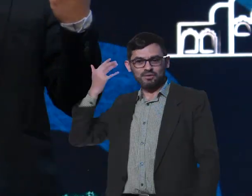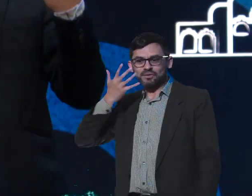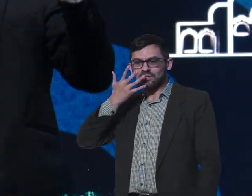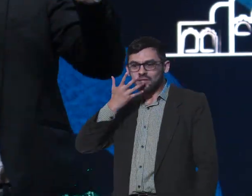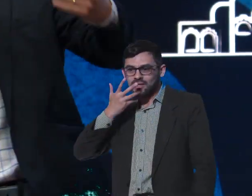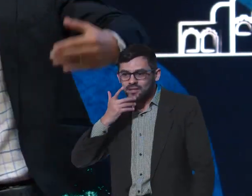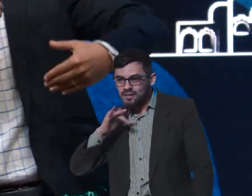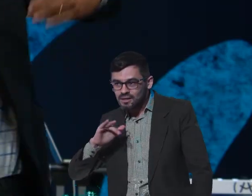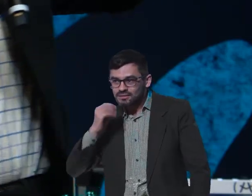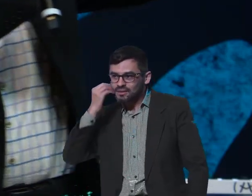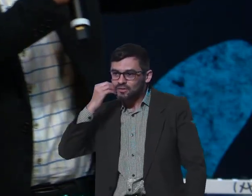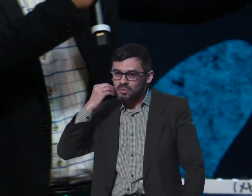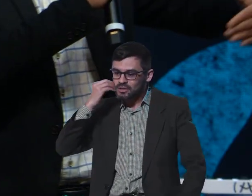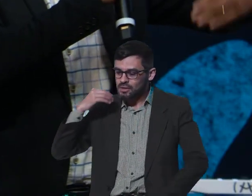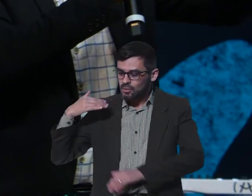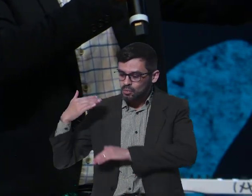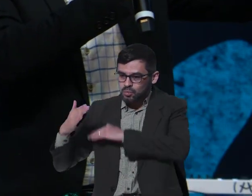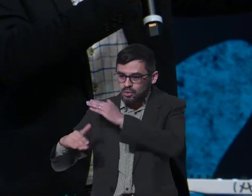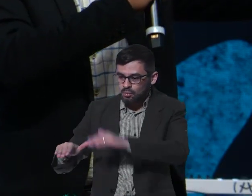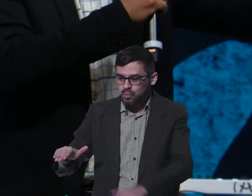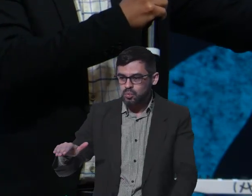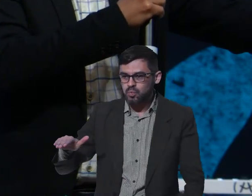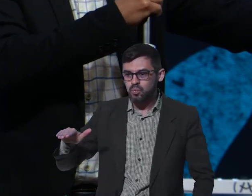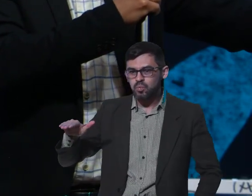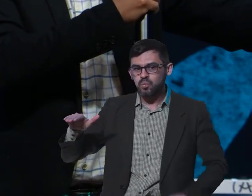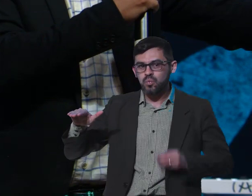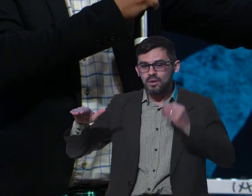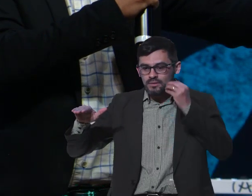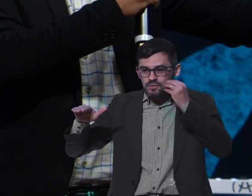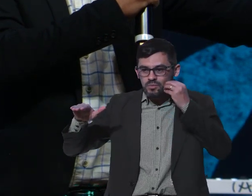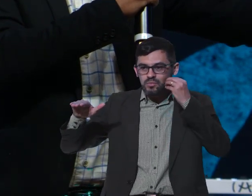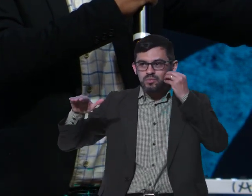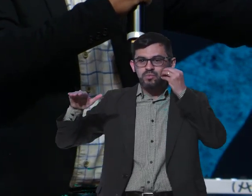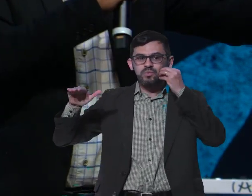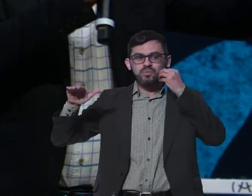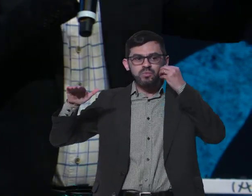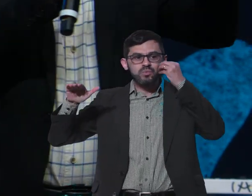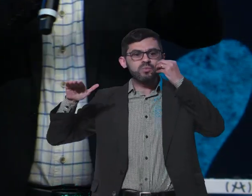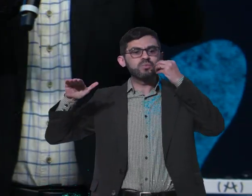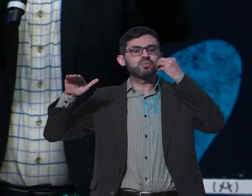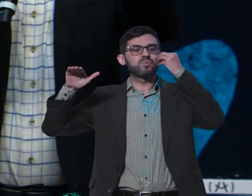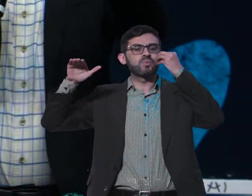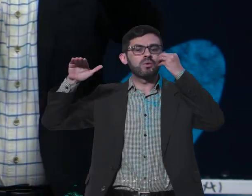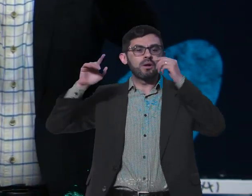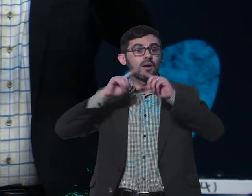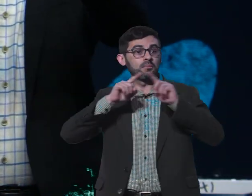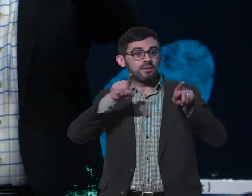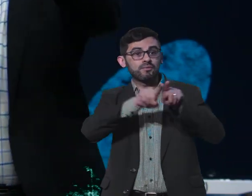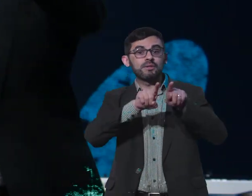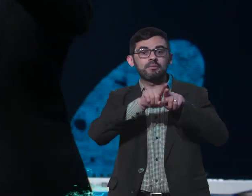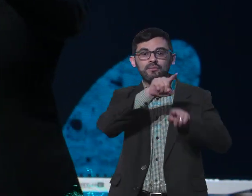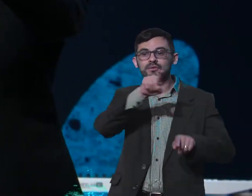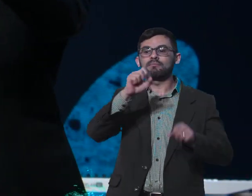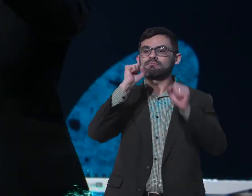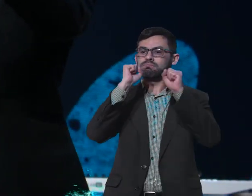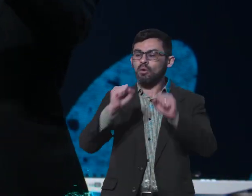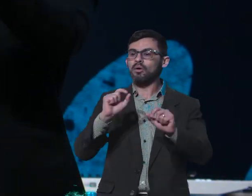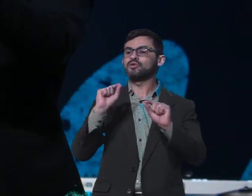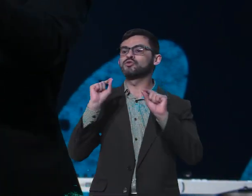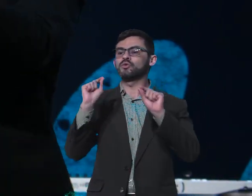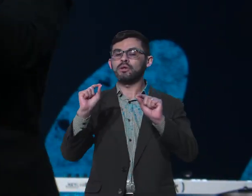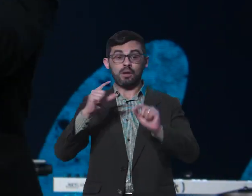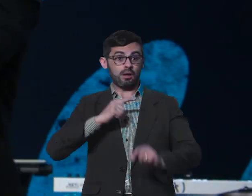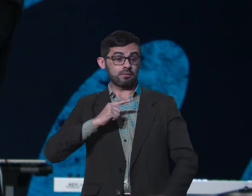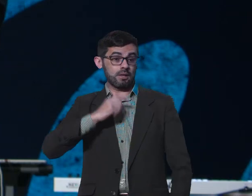vamos ressignificando ao longo da nossa vida. Mas você também pode se propor a